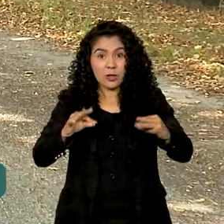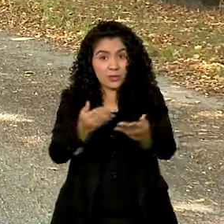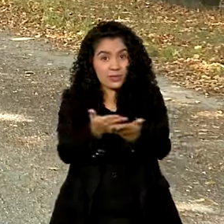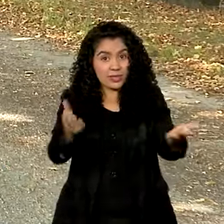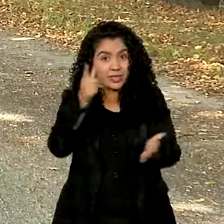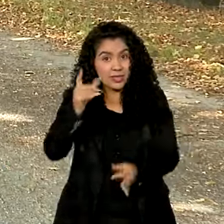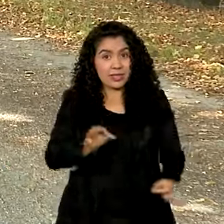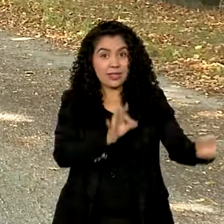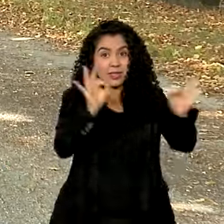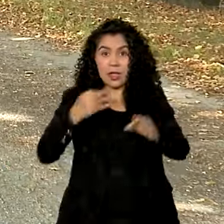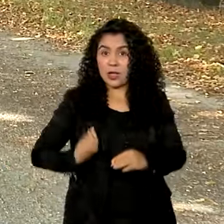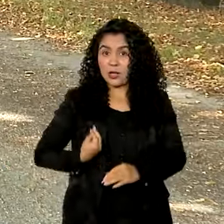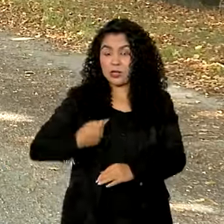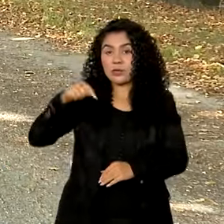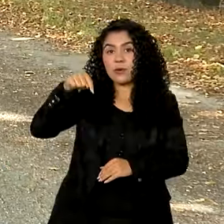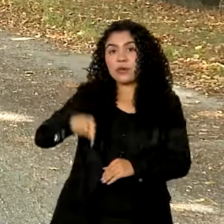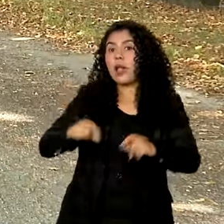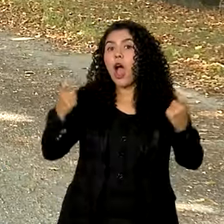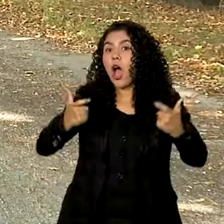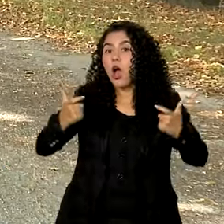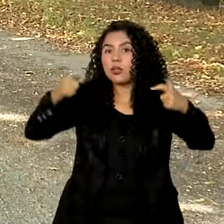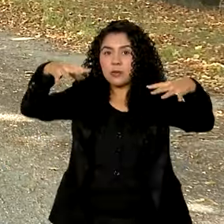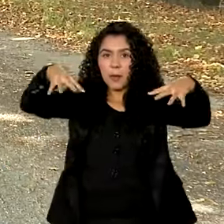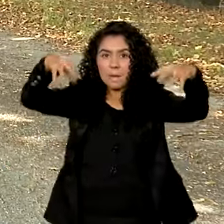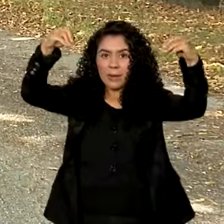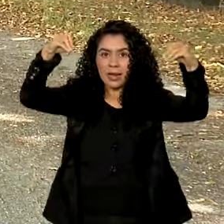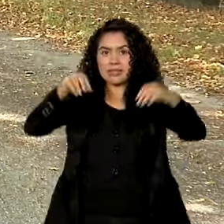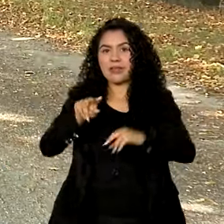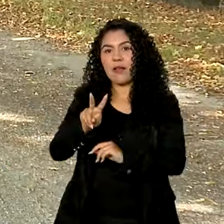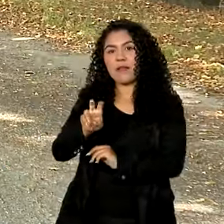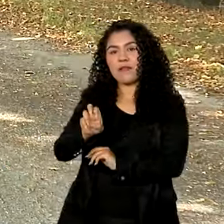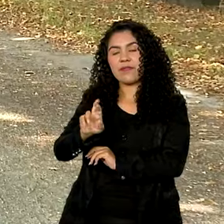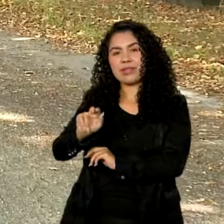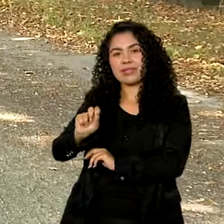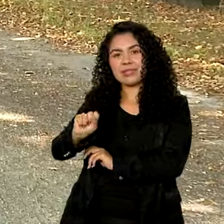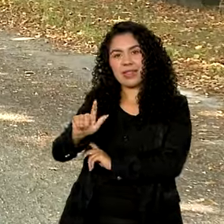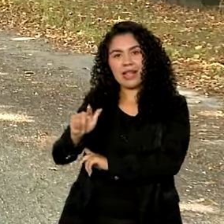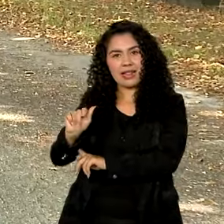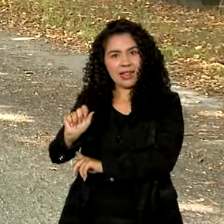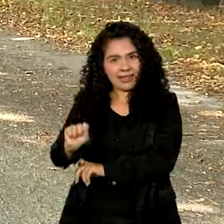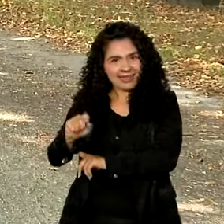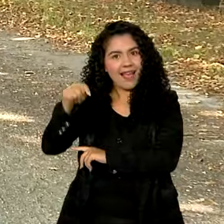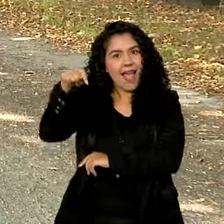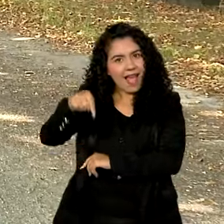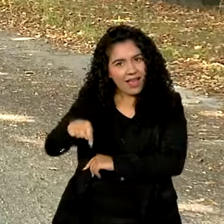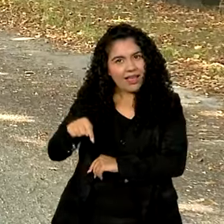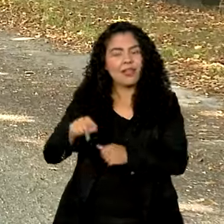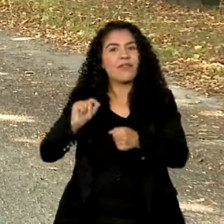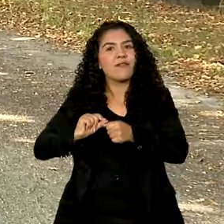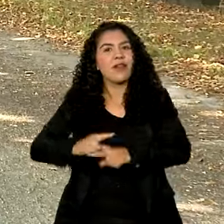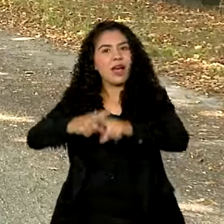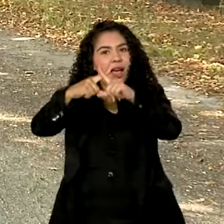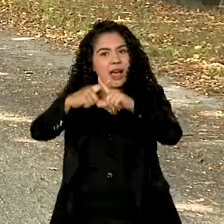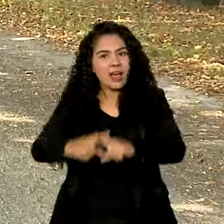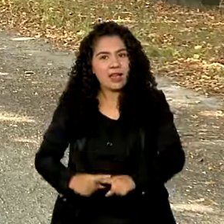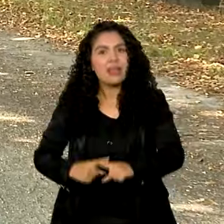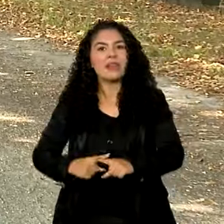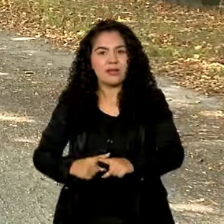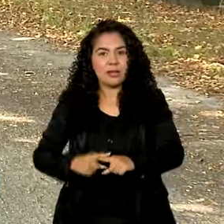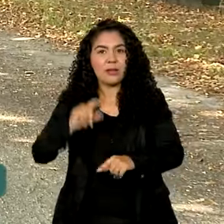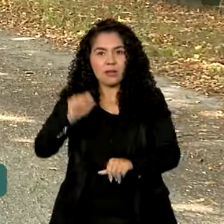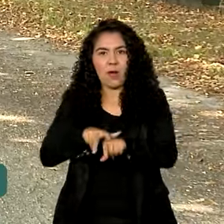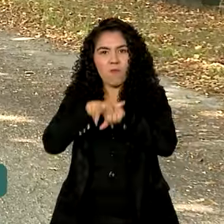Eu estou aqui justamente no Palácio de Versalhes, nos jardins do Palácio de Versalhes, onde foi realizada aí a prova de hipismo dos